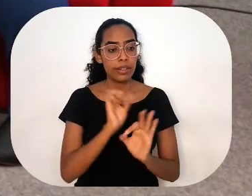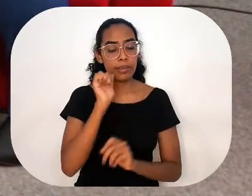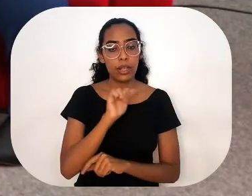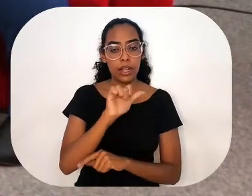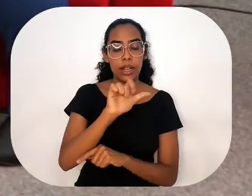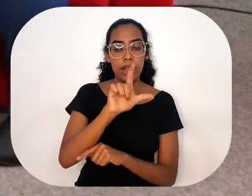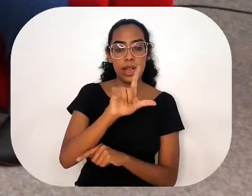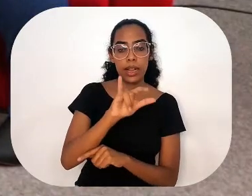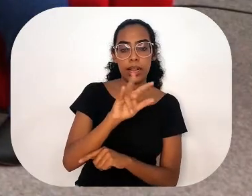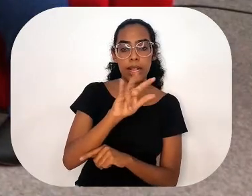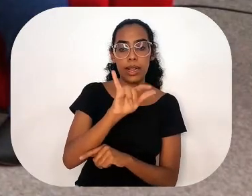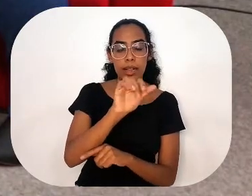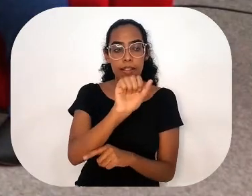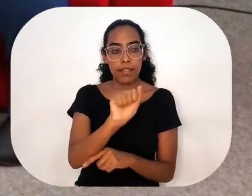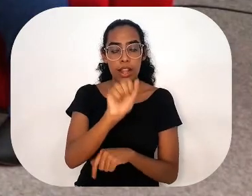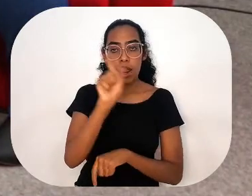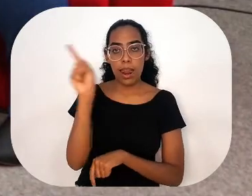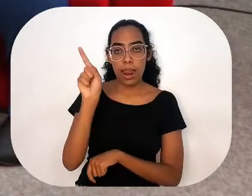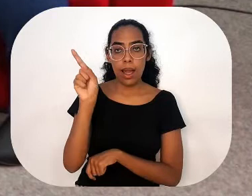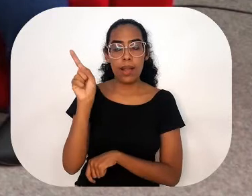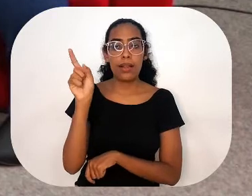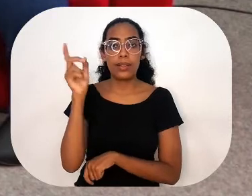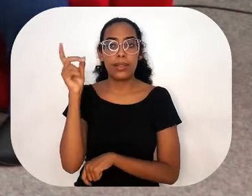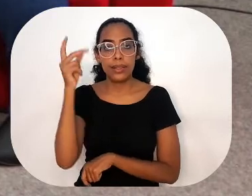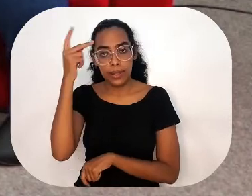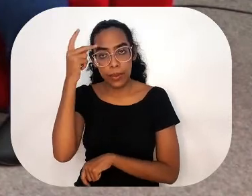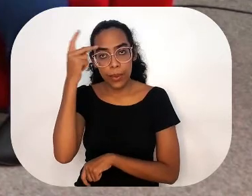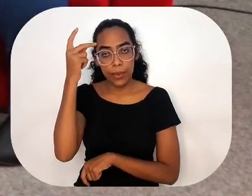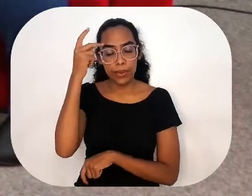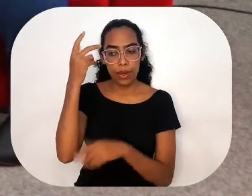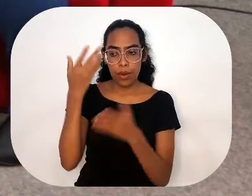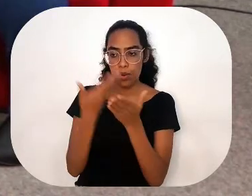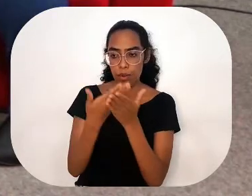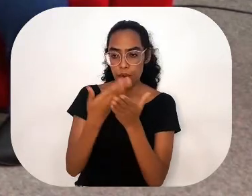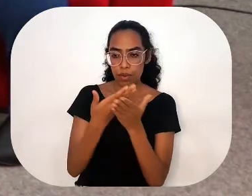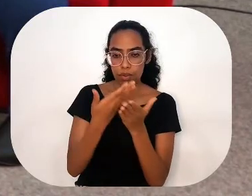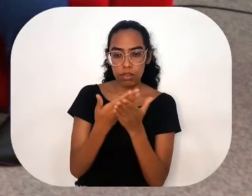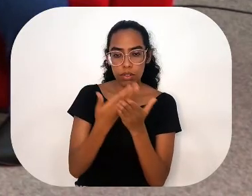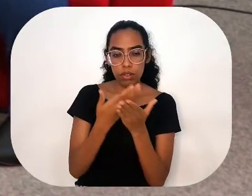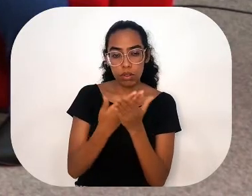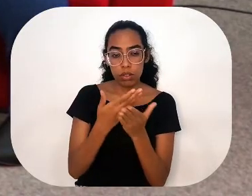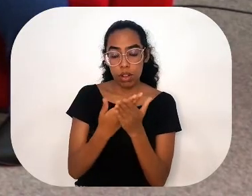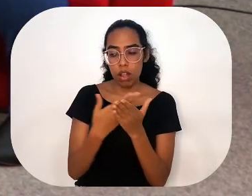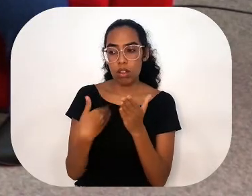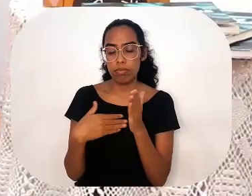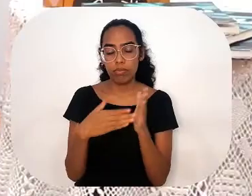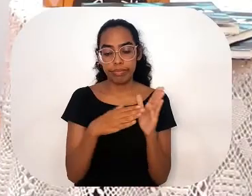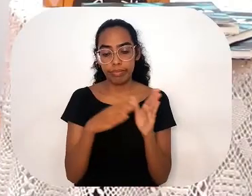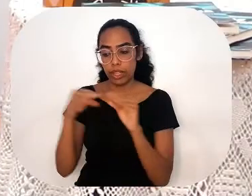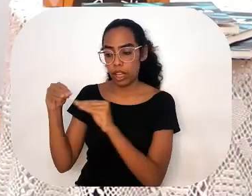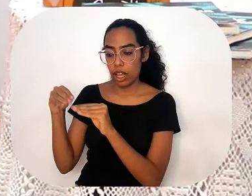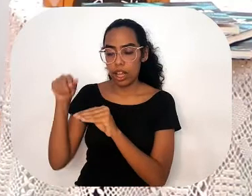professora Lívia de Oliveira na UNESP de Rio Claro em São Paulo Passei um tempo morando lá lembrando do Ceará